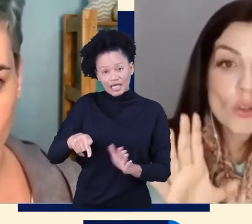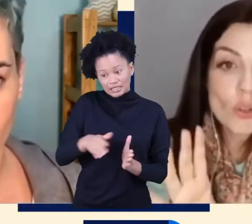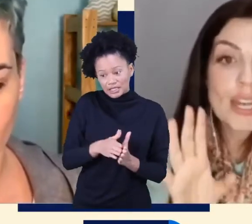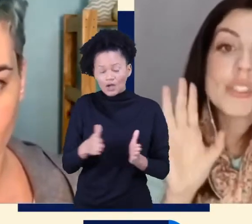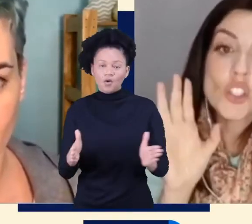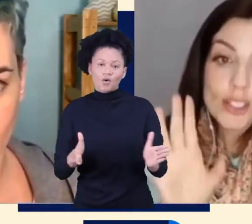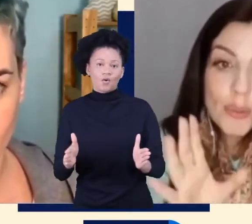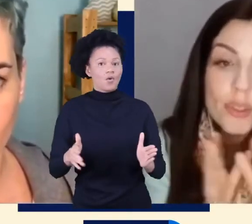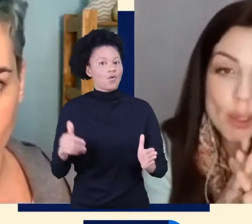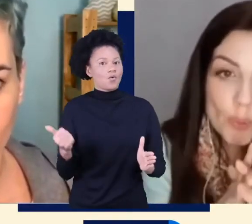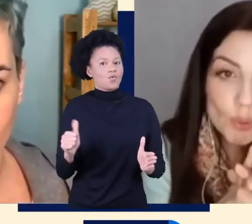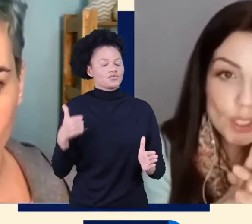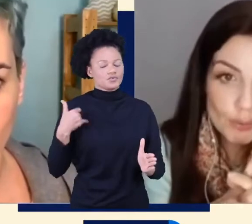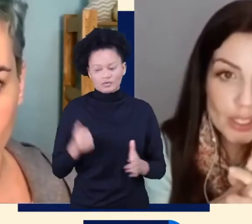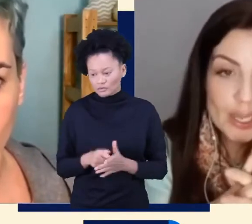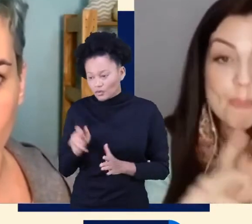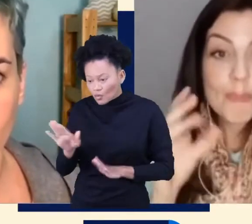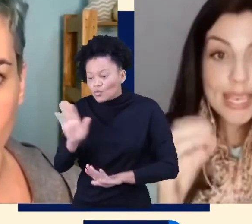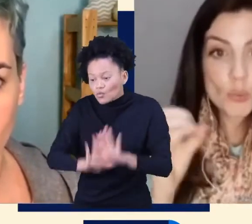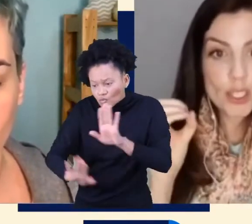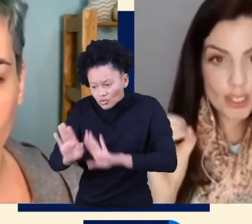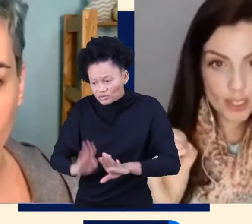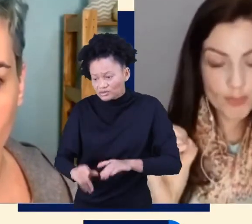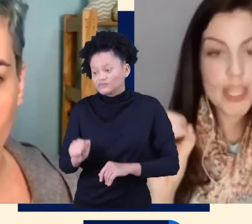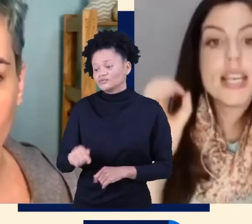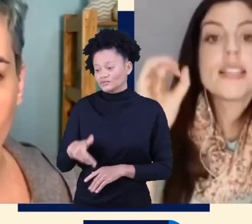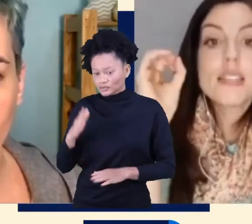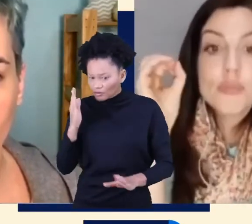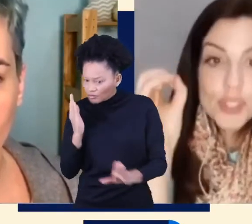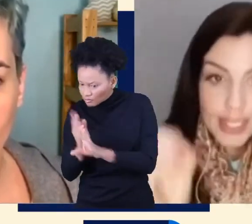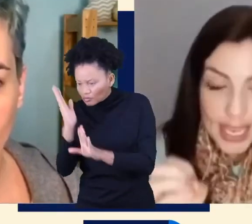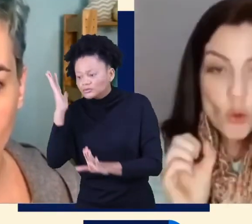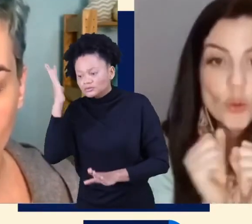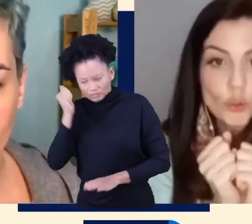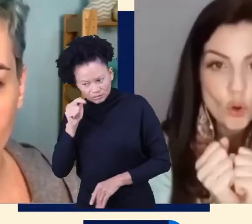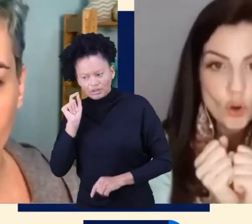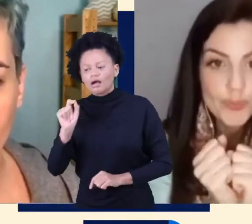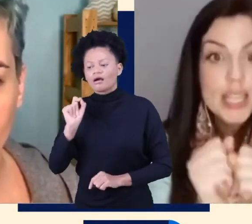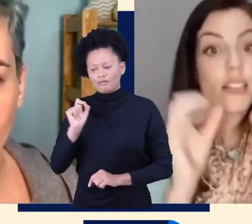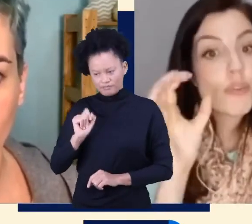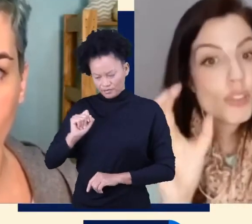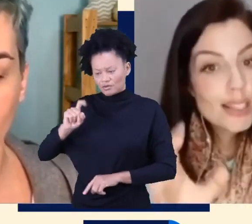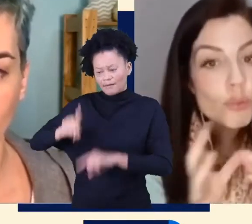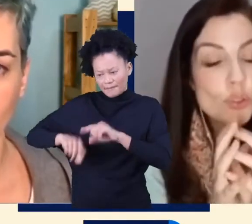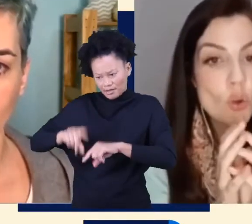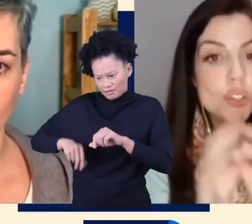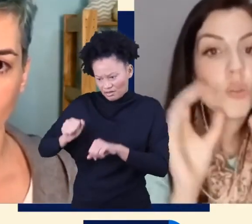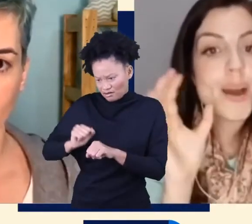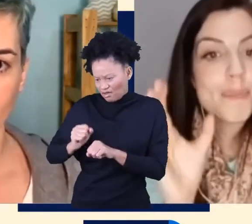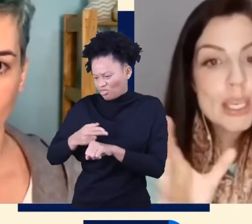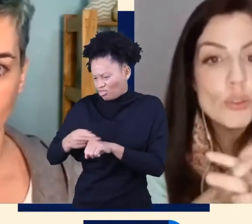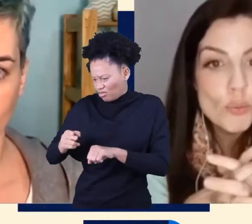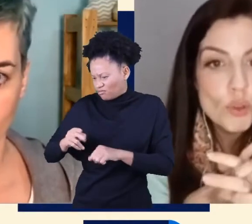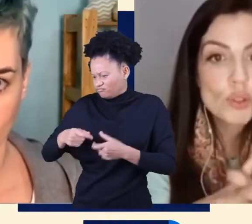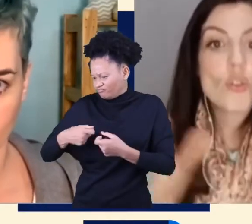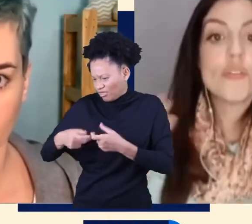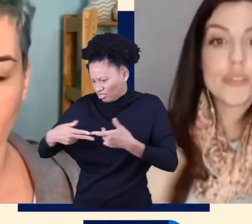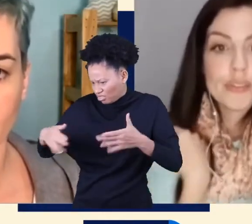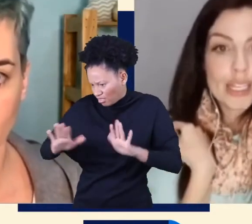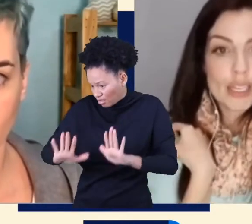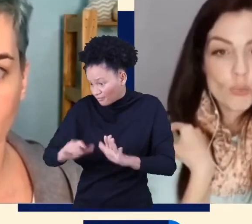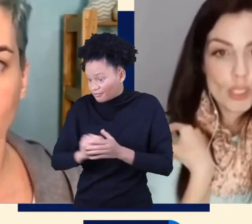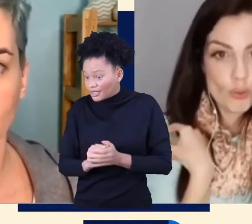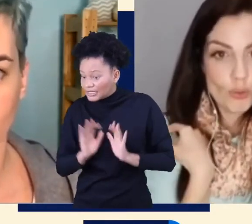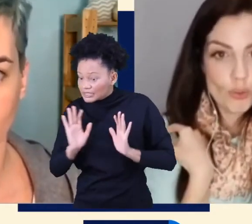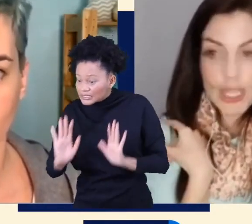se você encontrar, você já sabe o que é pornografia. Mesmo assim, se você encontrou, se você buscou, se um amigo te mostrou,